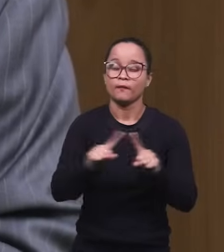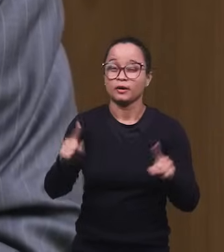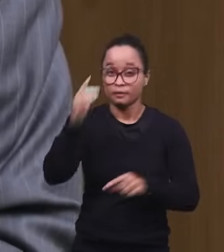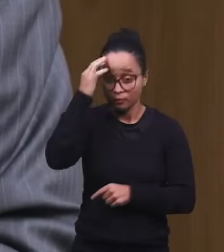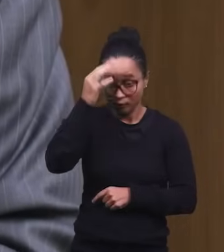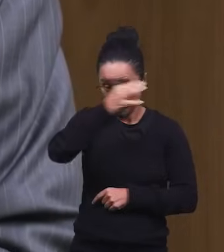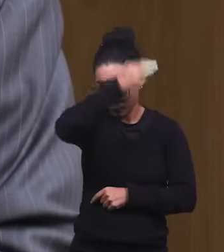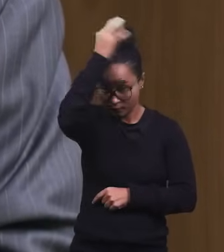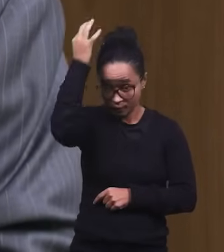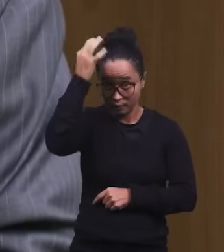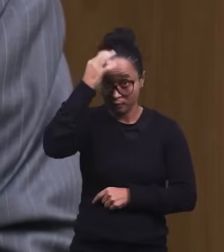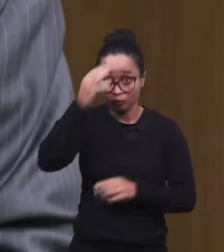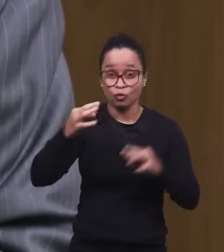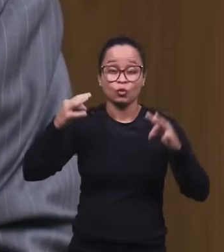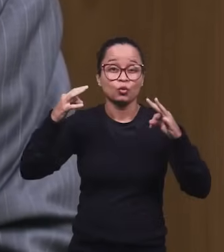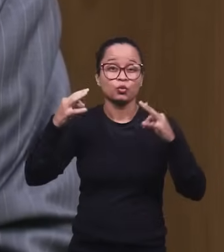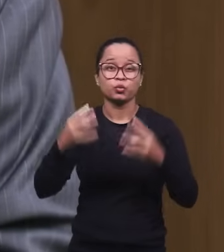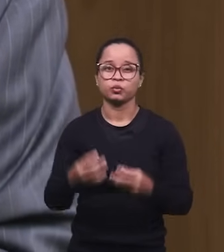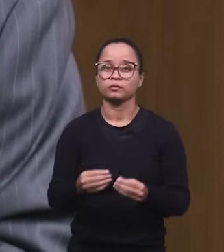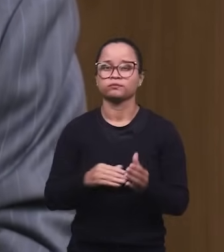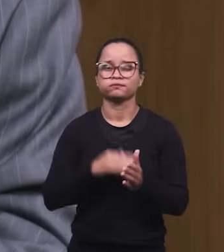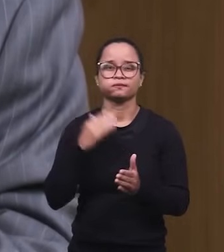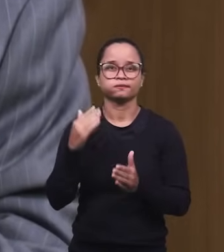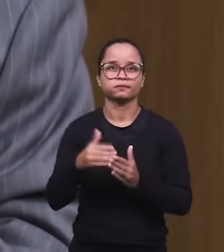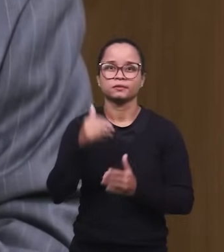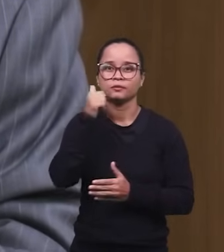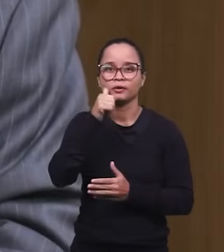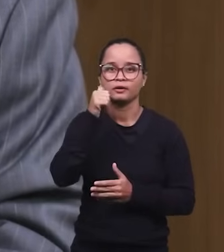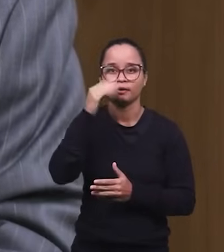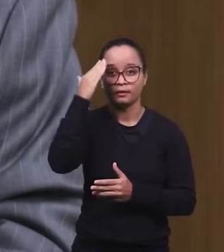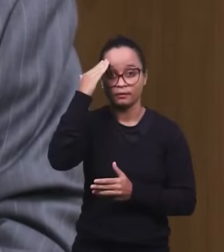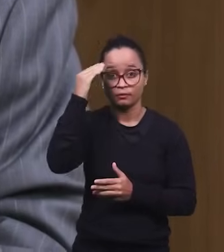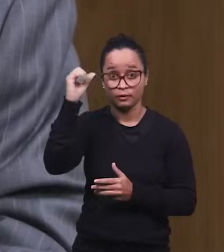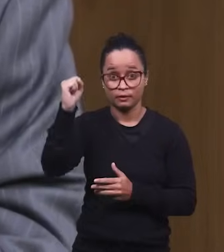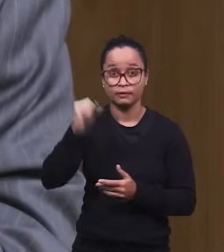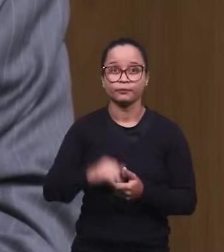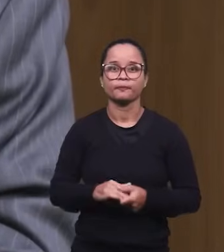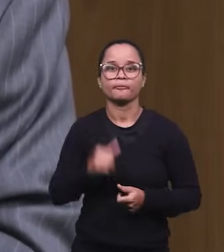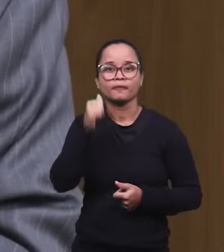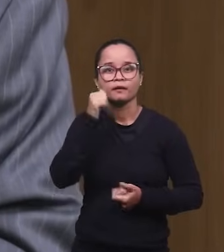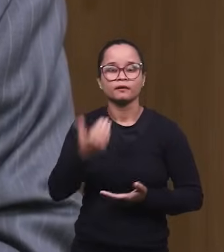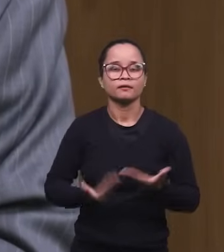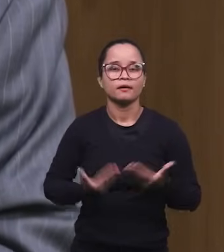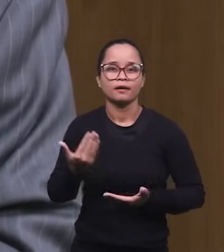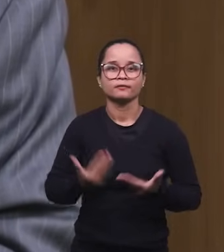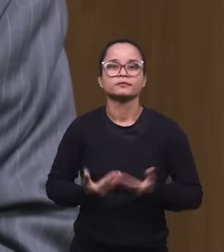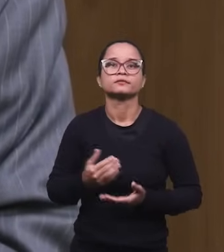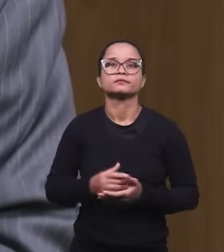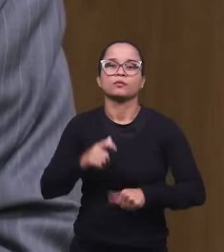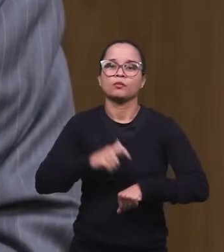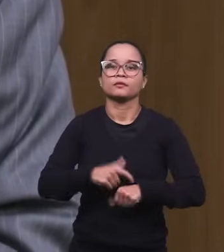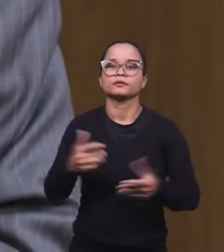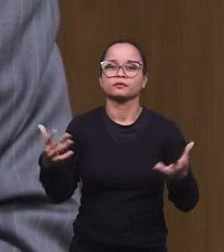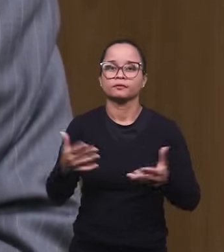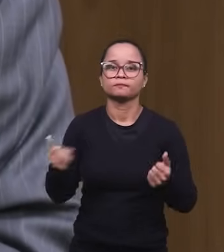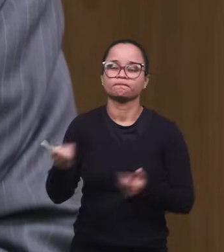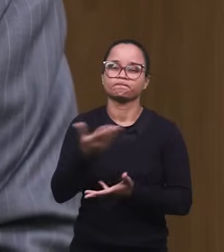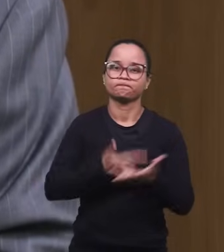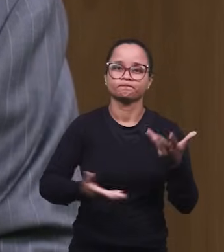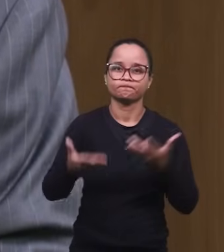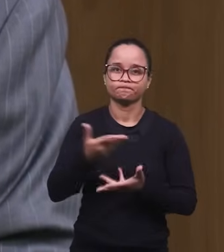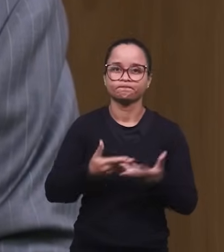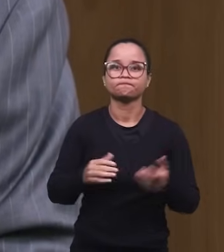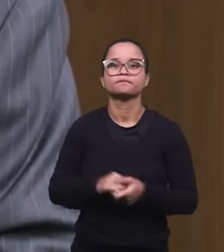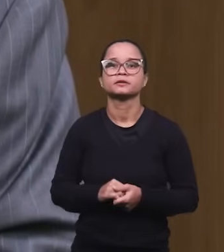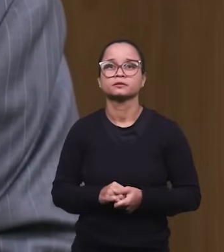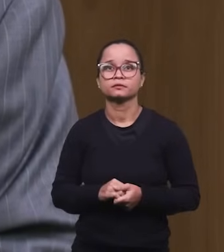falando é o Espírito Santo. Toda. Isso significa que todas as irmãs que estão nesse momento